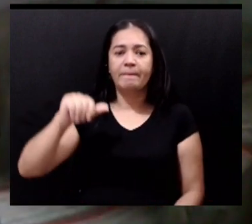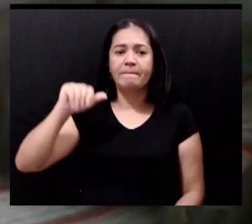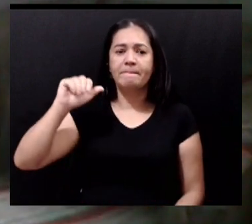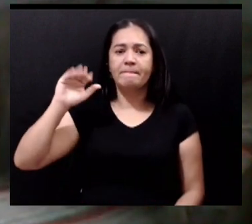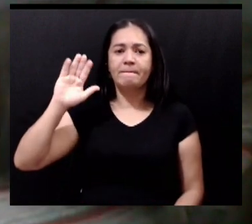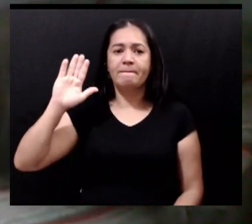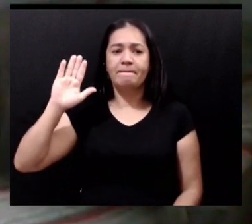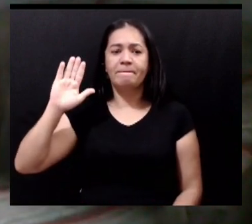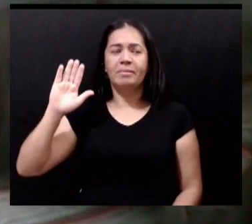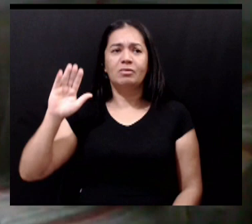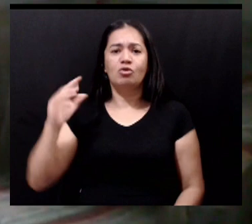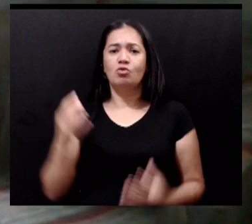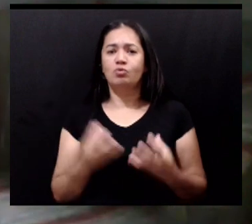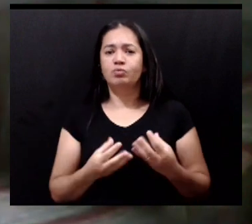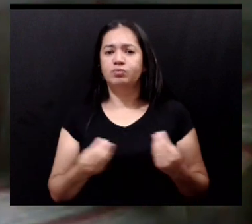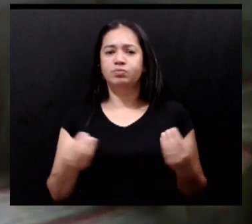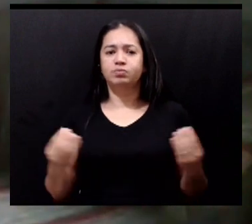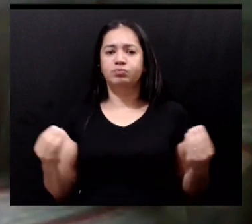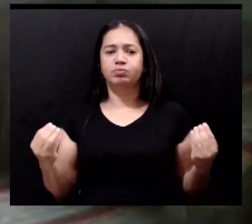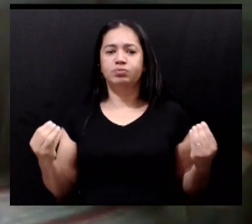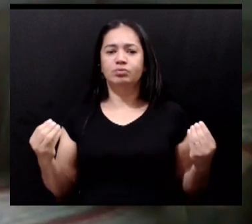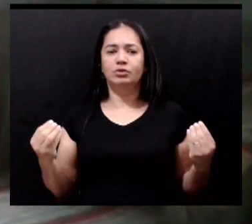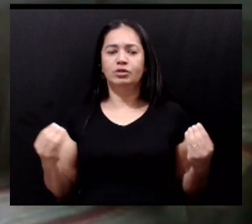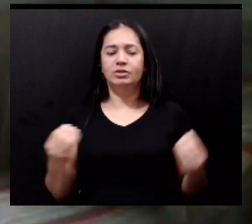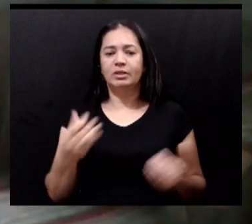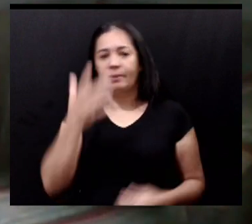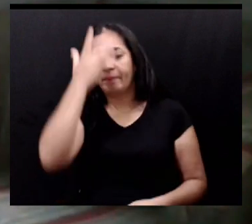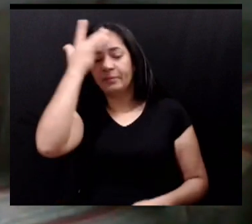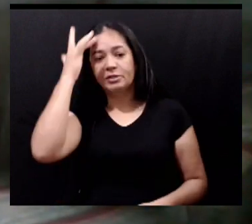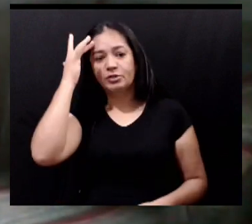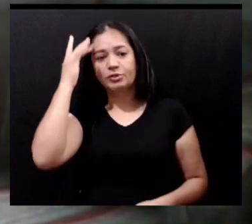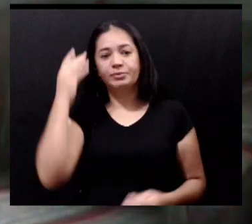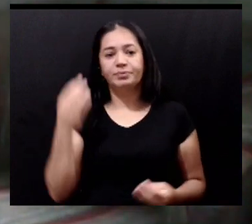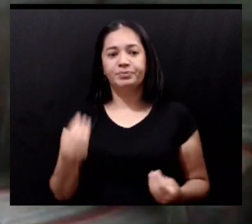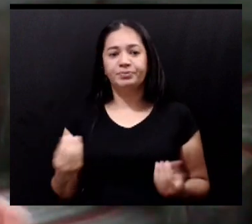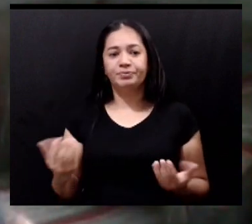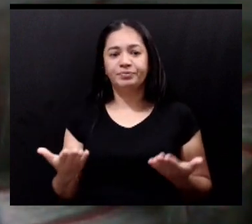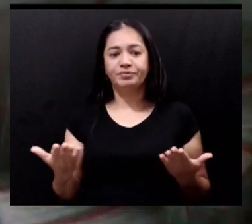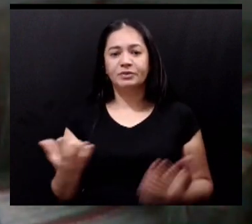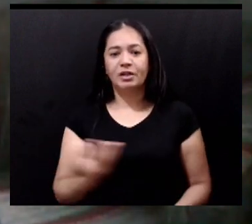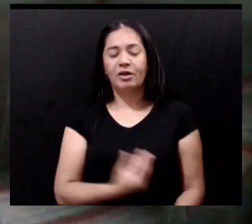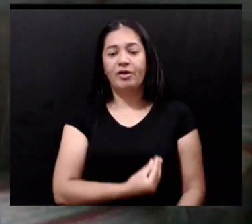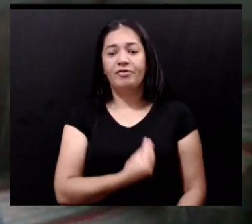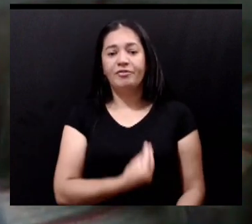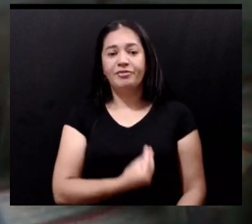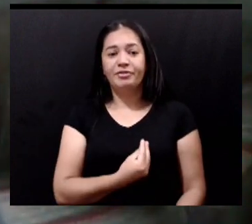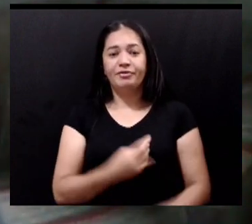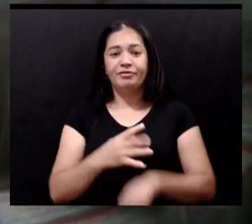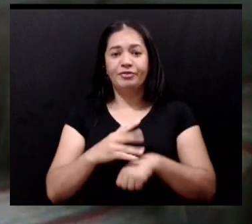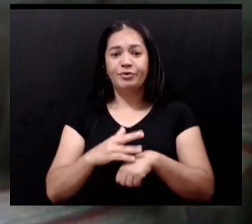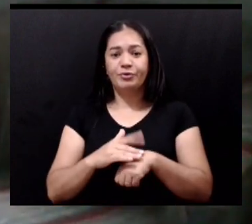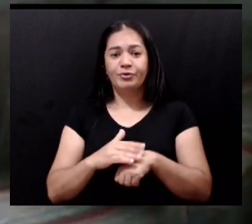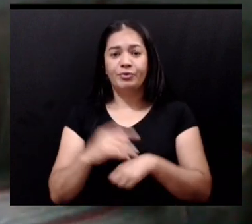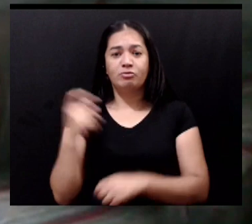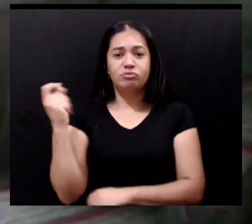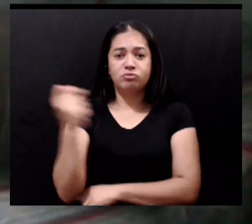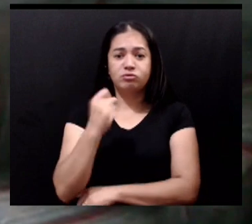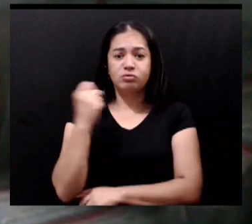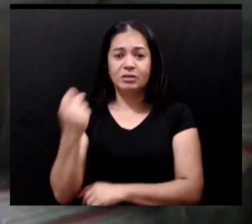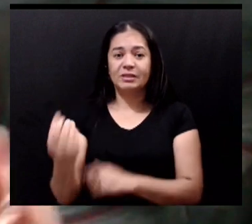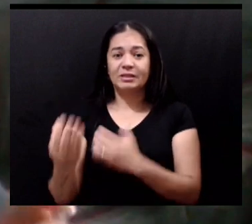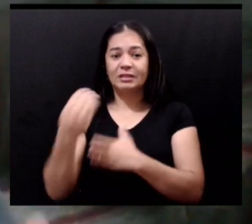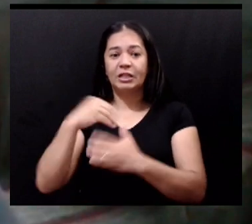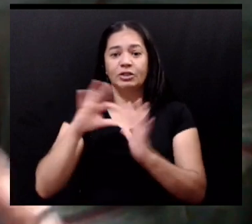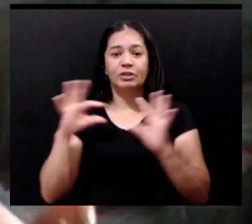com essas pessoas que estão vivendo adoecimentos graves e suas famílias, né? Porque não é só